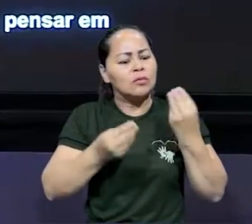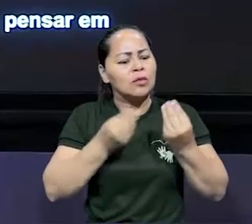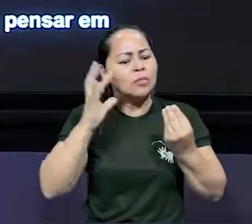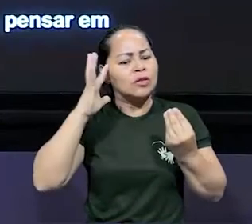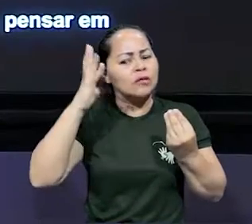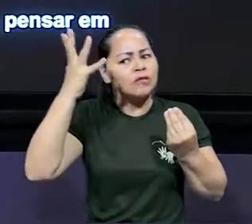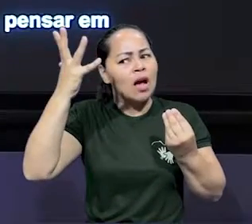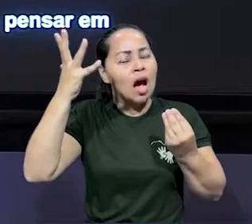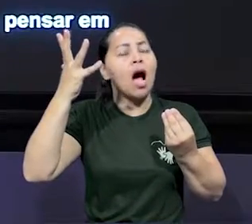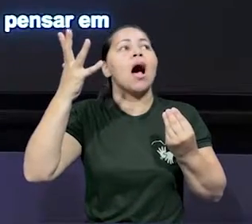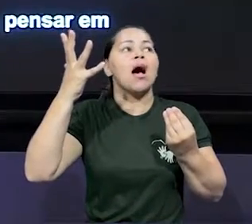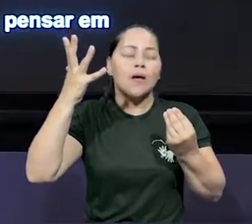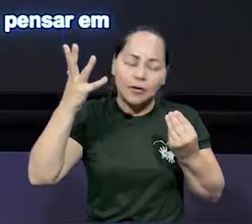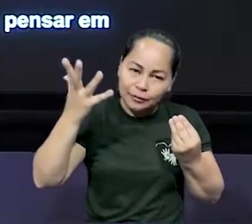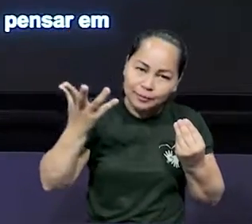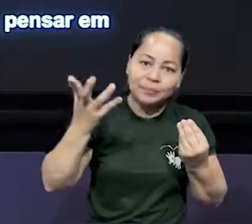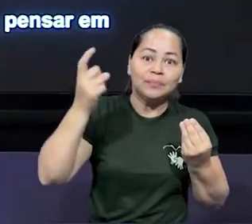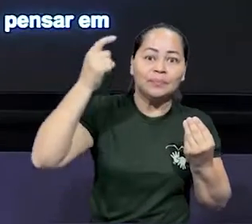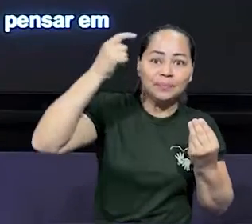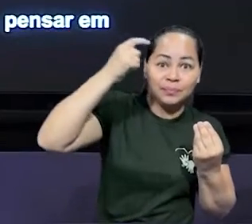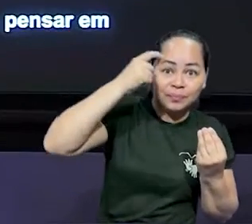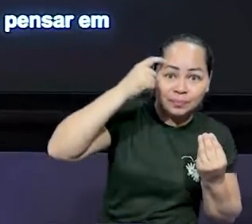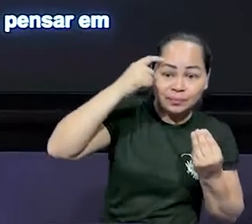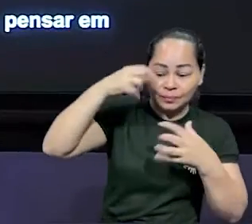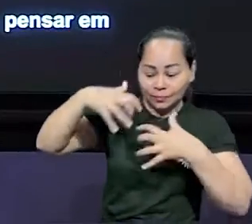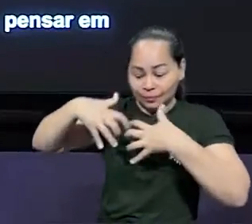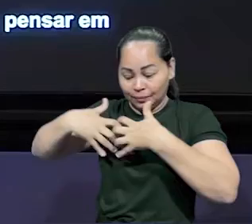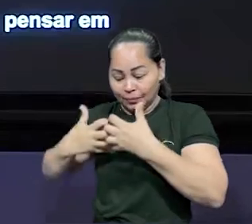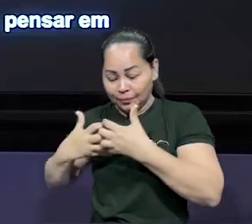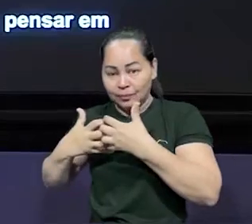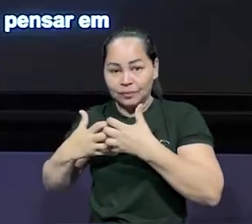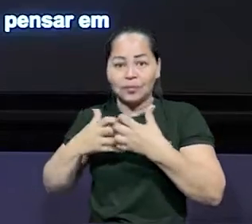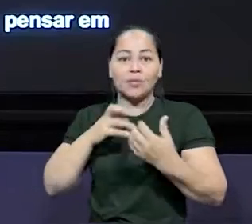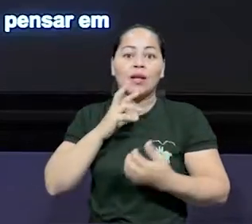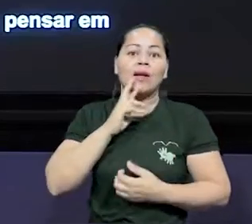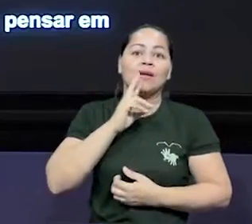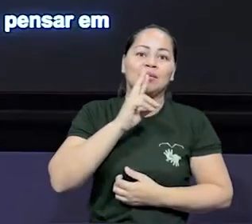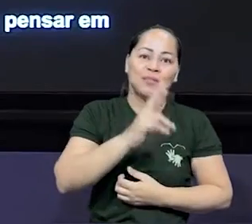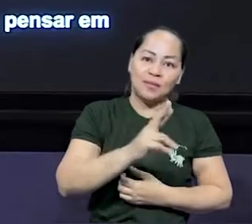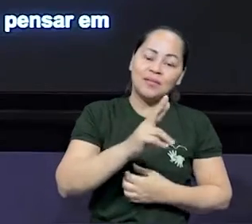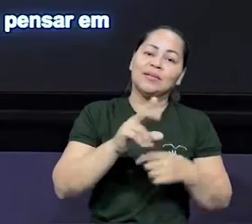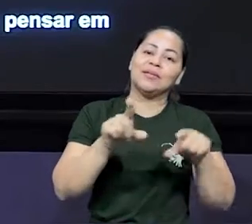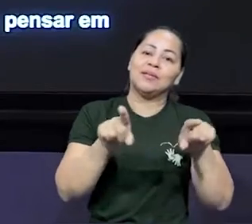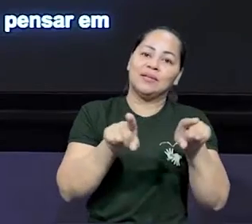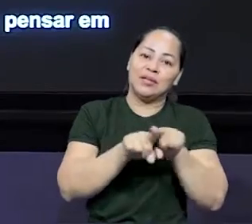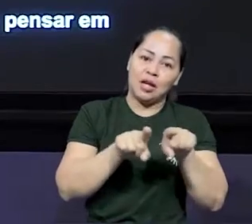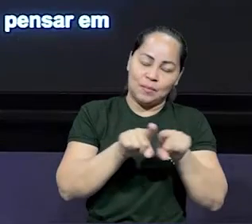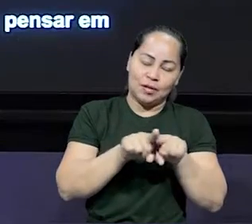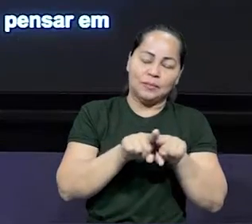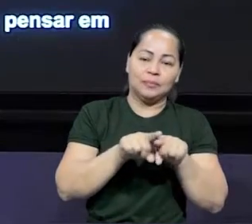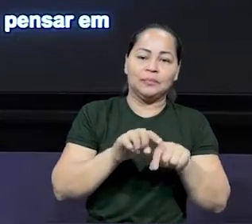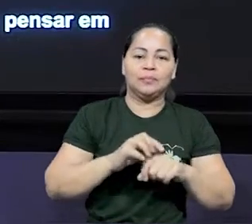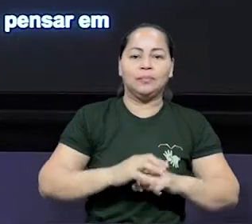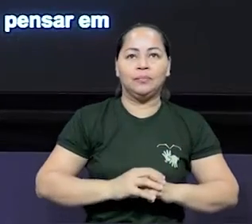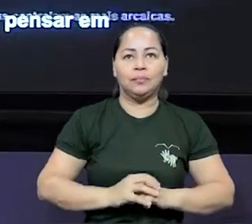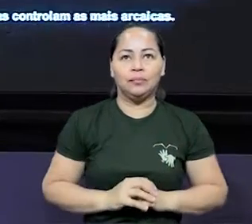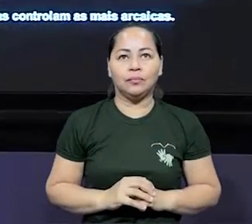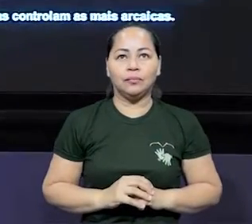outra, avaliar entre as melhores ou as menos importantes para a resolução de algum problema.